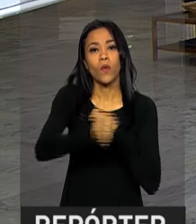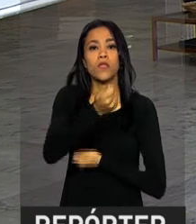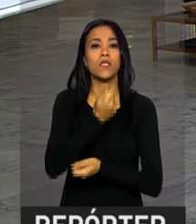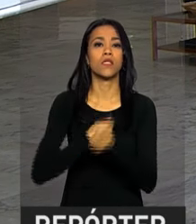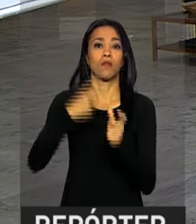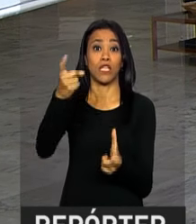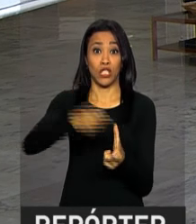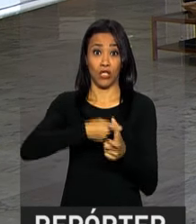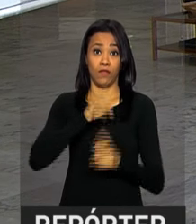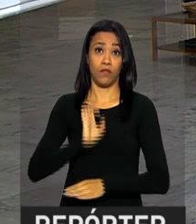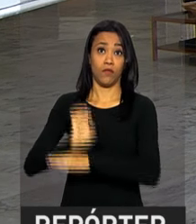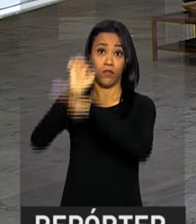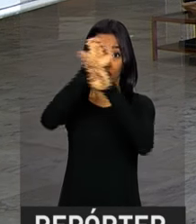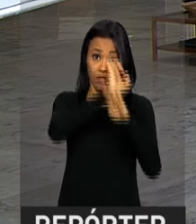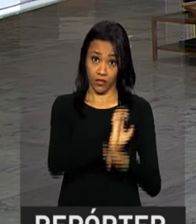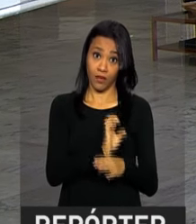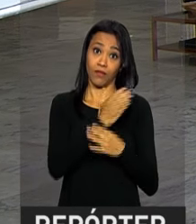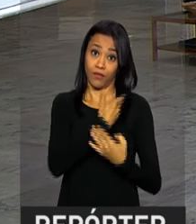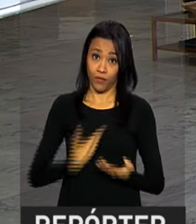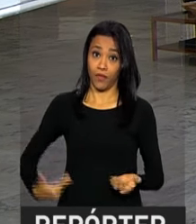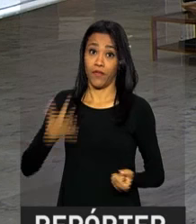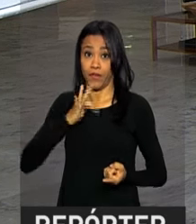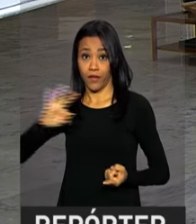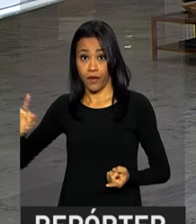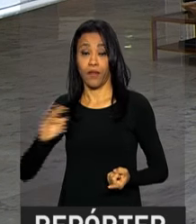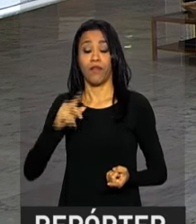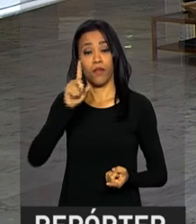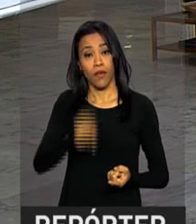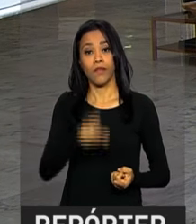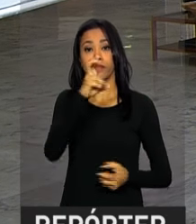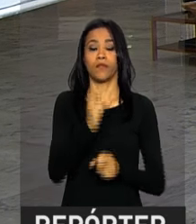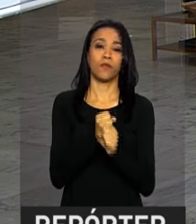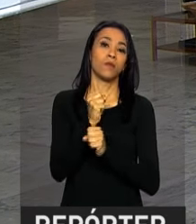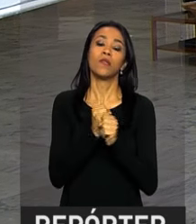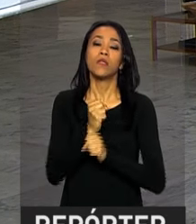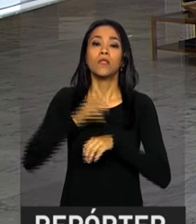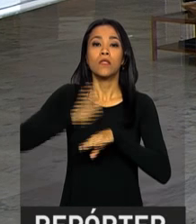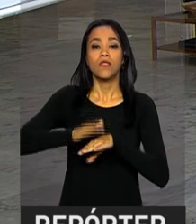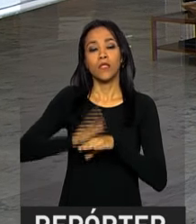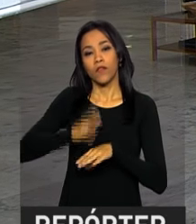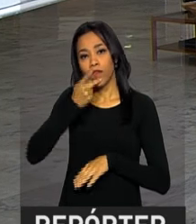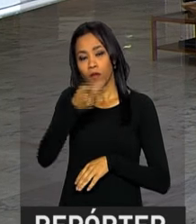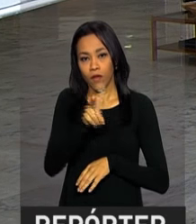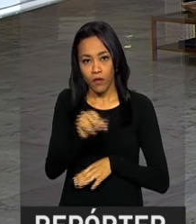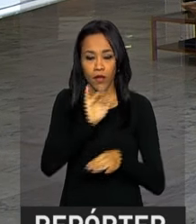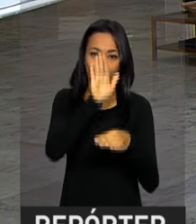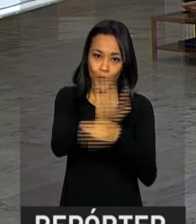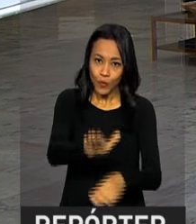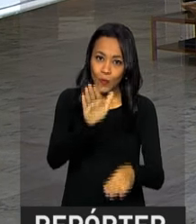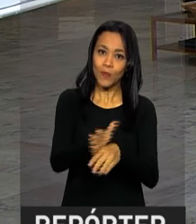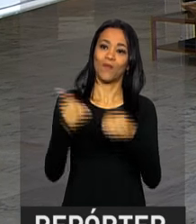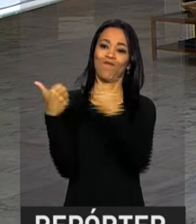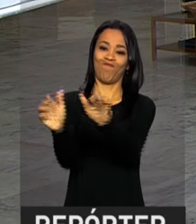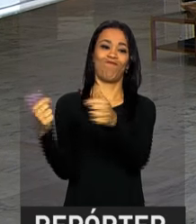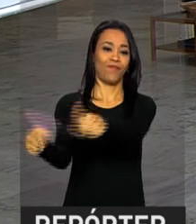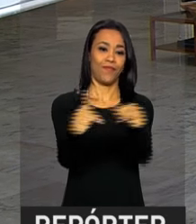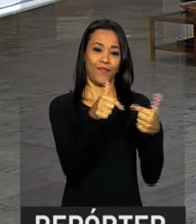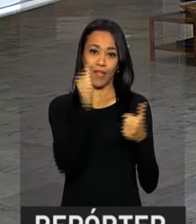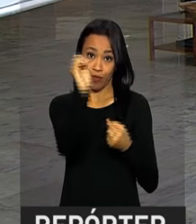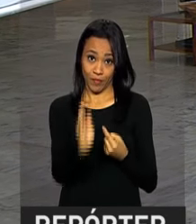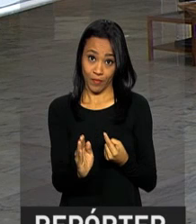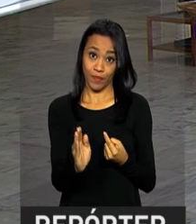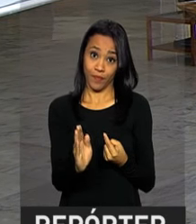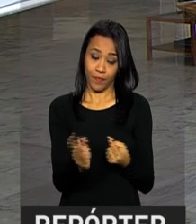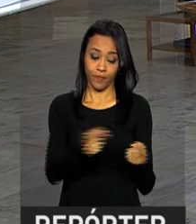dívida dos estados com a União, uma demanda de pelo menos 5 anos, segundo Michel Temer, e que vai ajudar a gerar empregos no país.